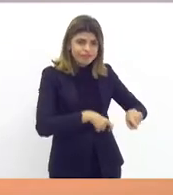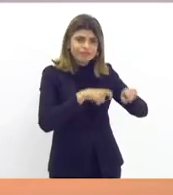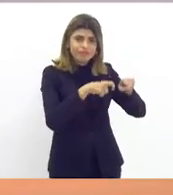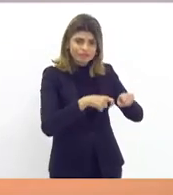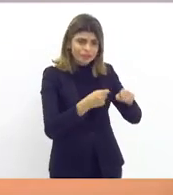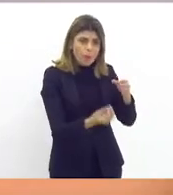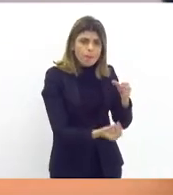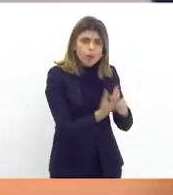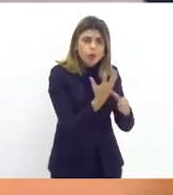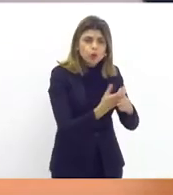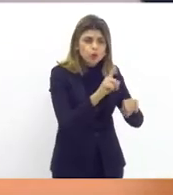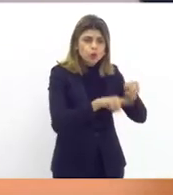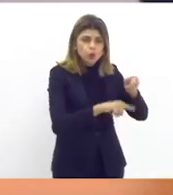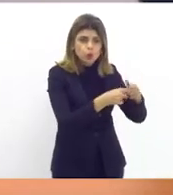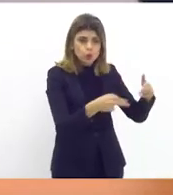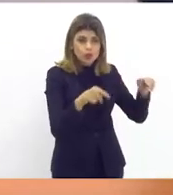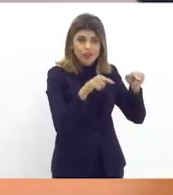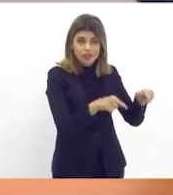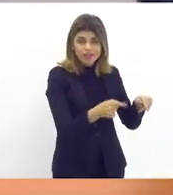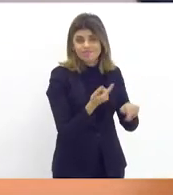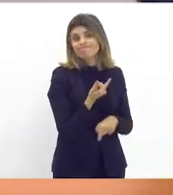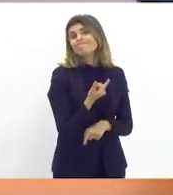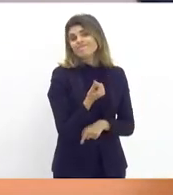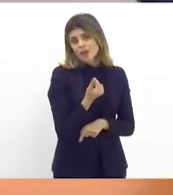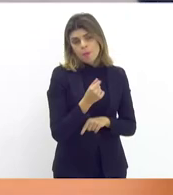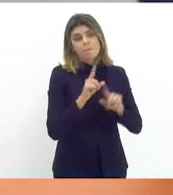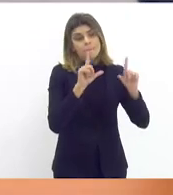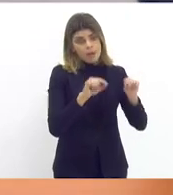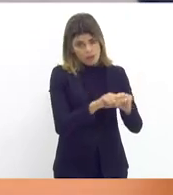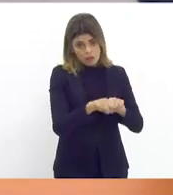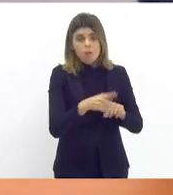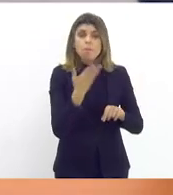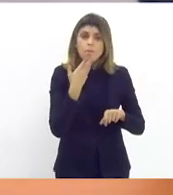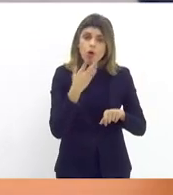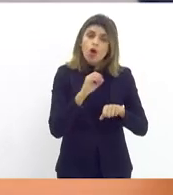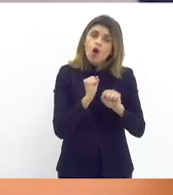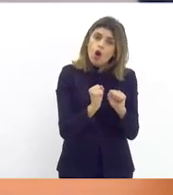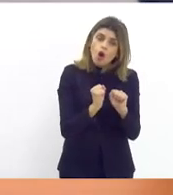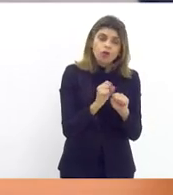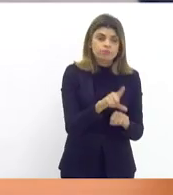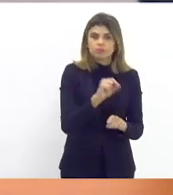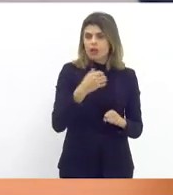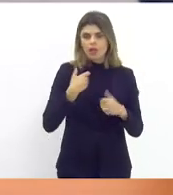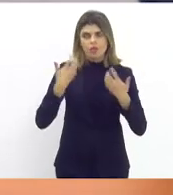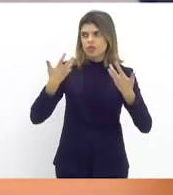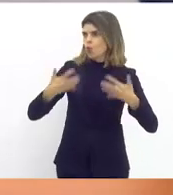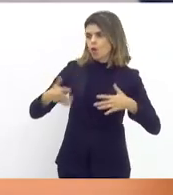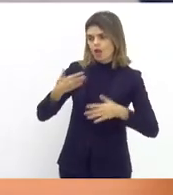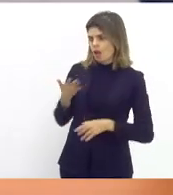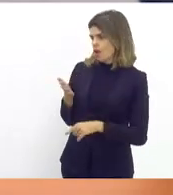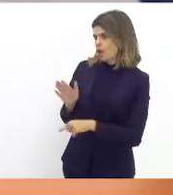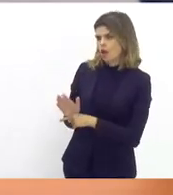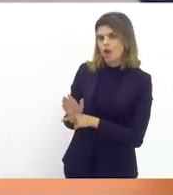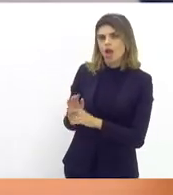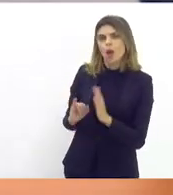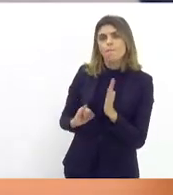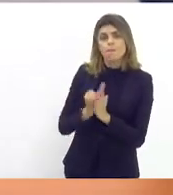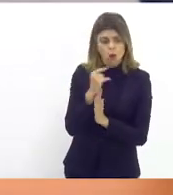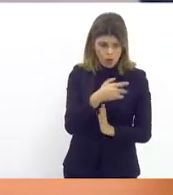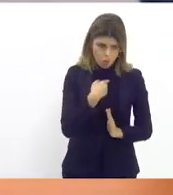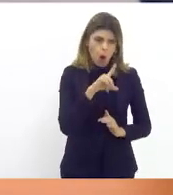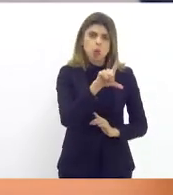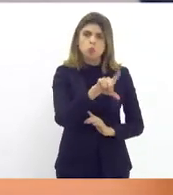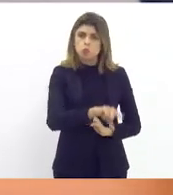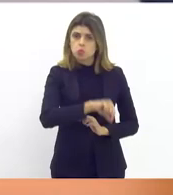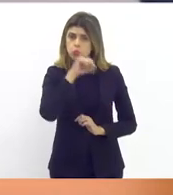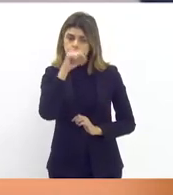reais, os produtores desse nível vão poder optar por não serem contribuintes do imposto. Se eles quiserem, eles podem optar por